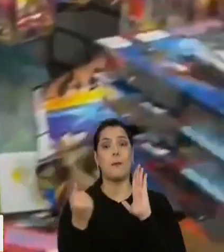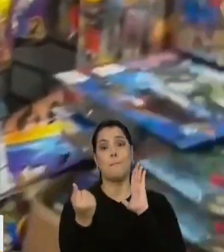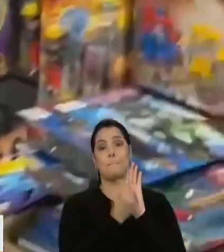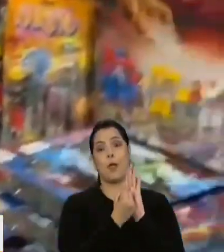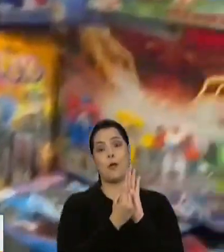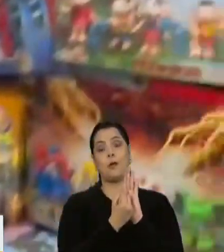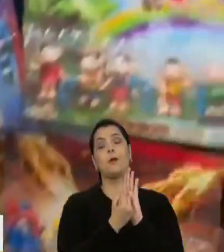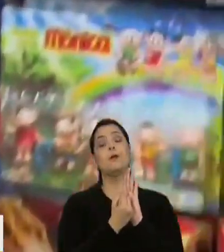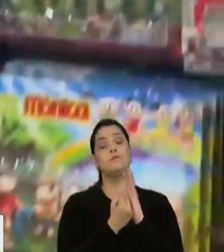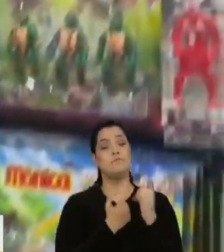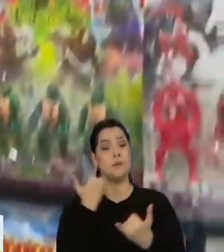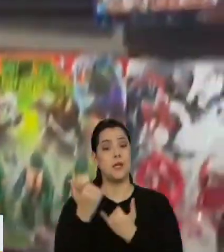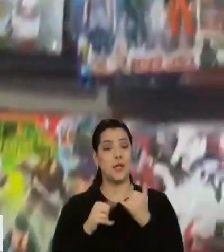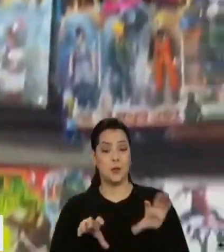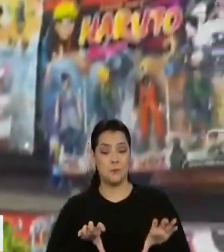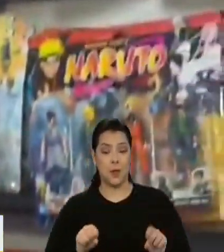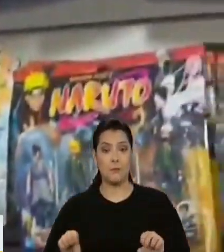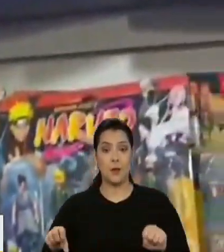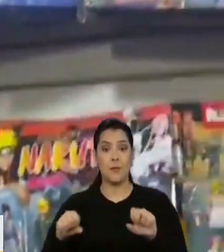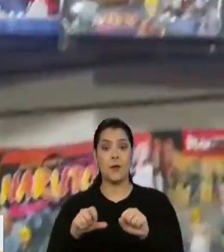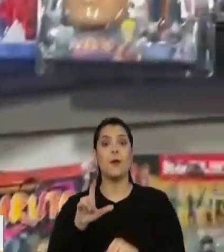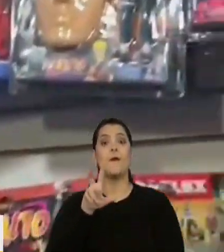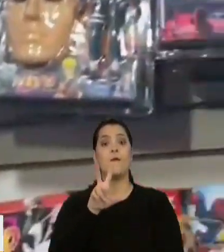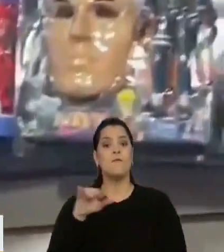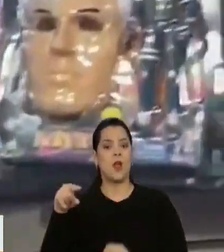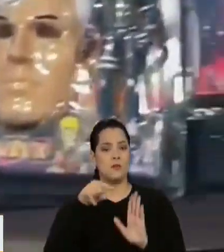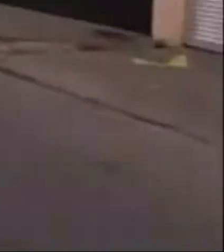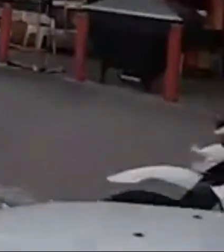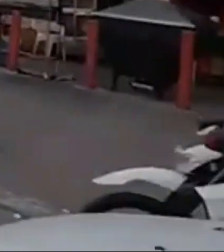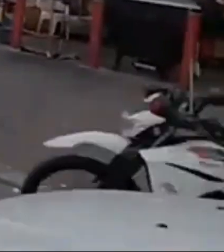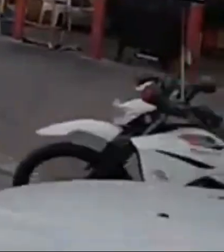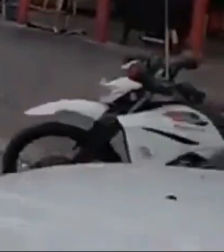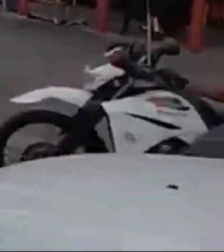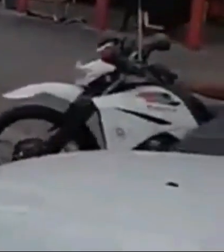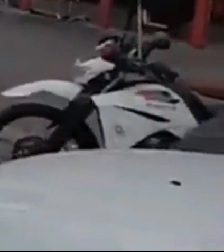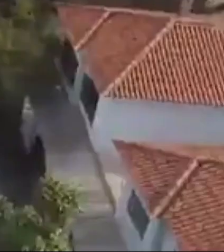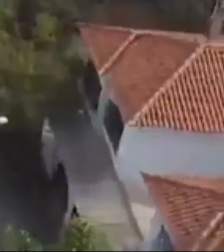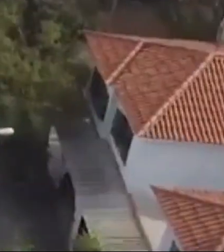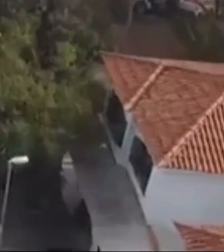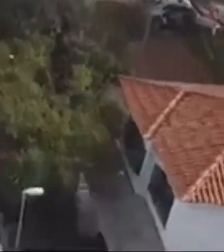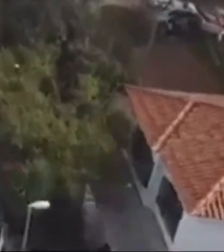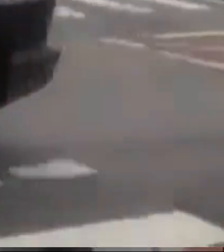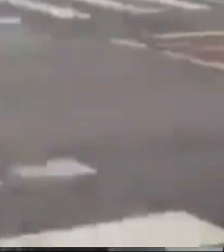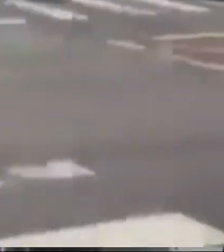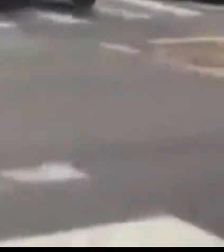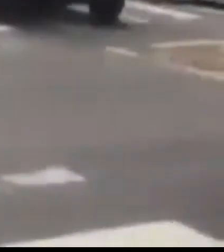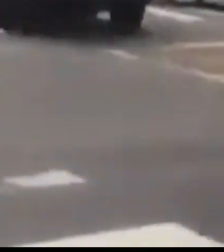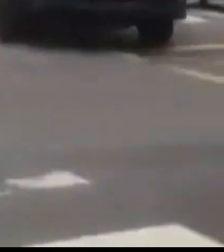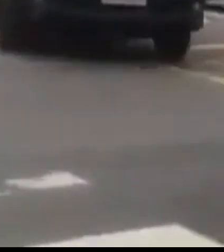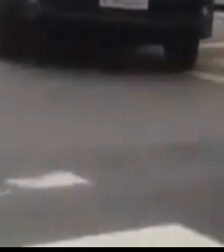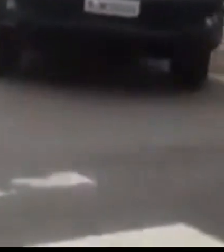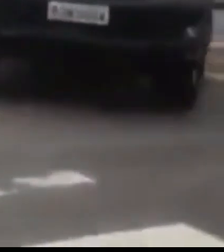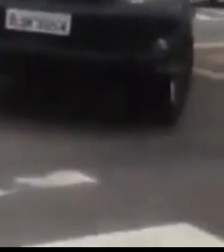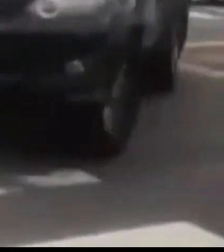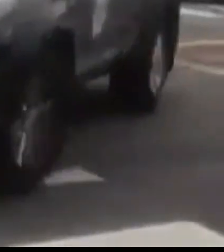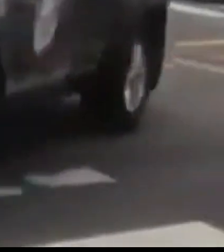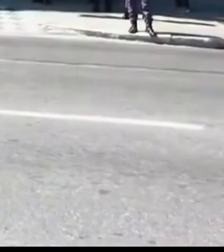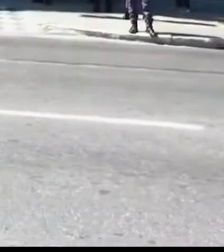Os brinquedos apreendidos vão passar por perícia. Polícia em ação.